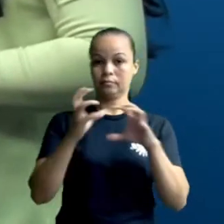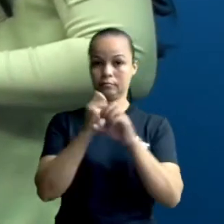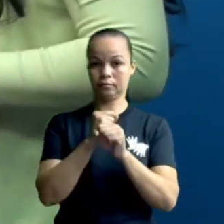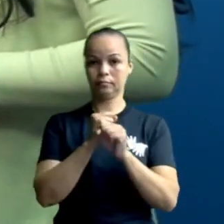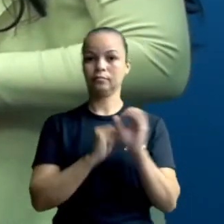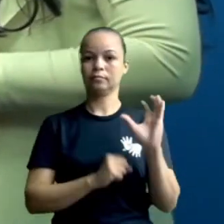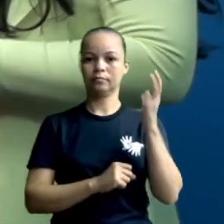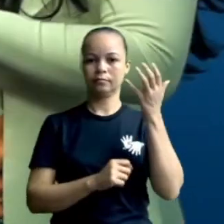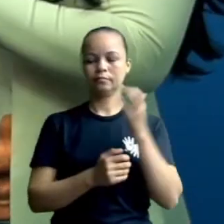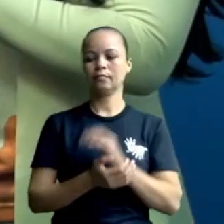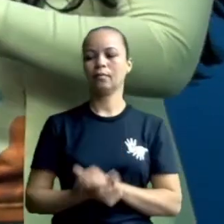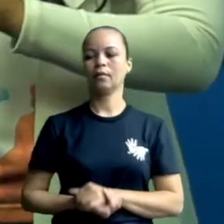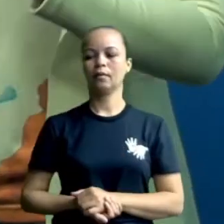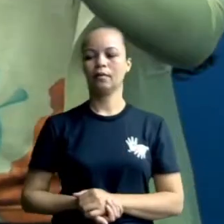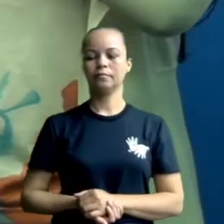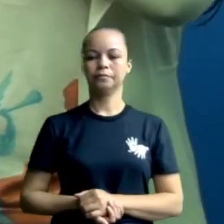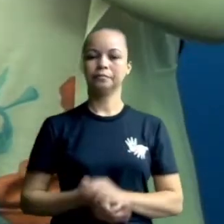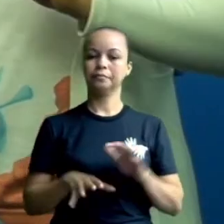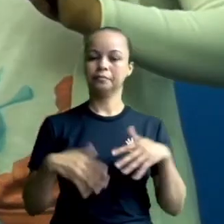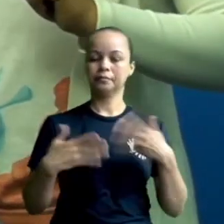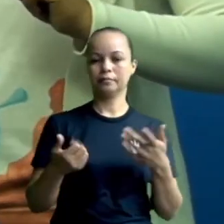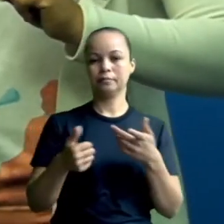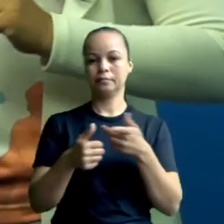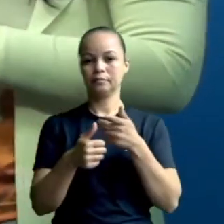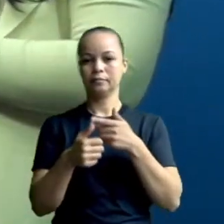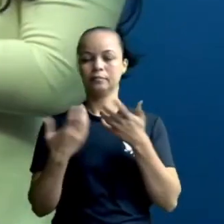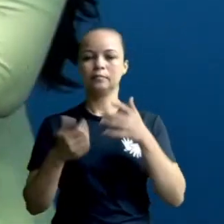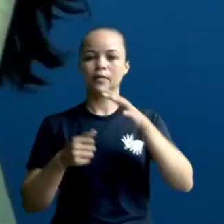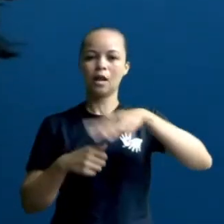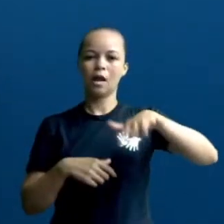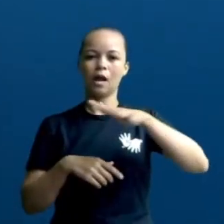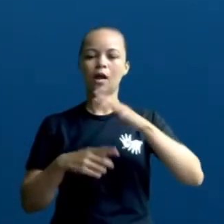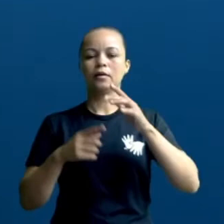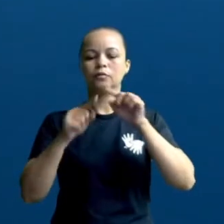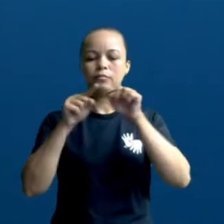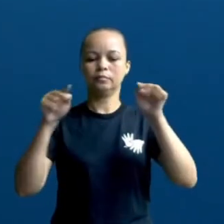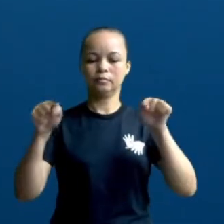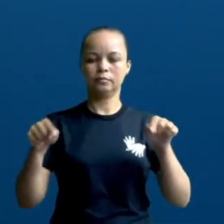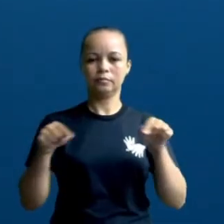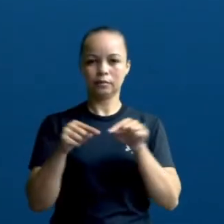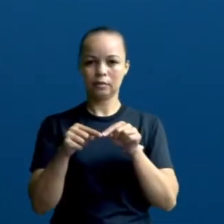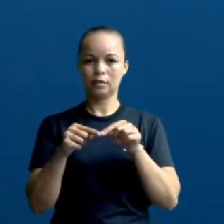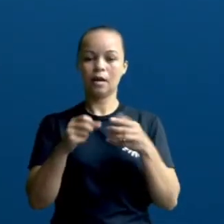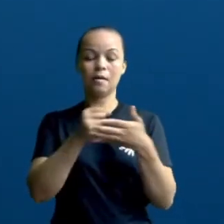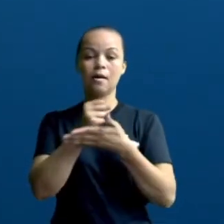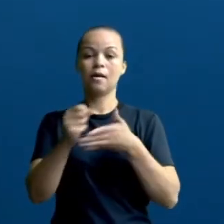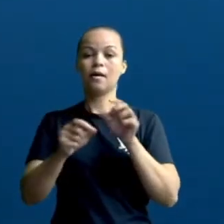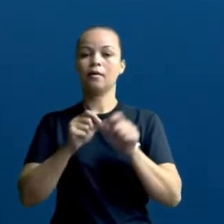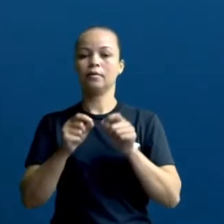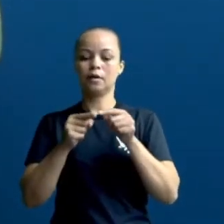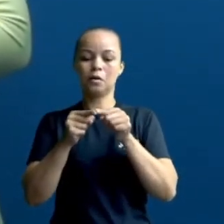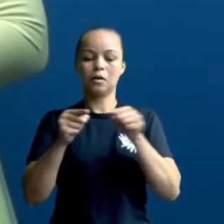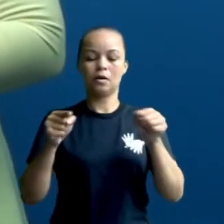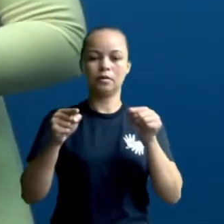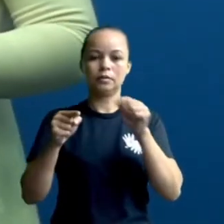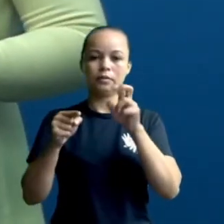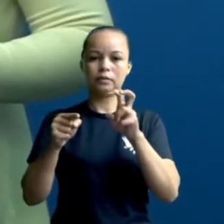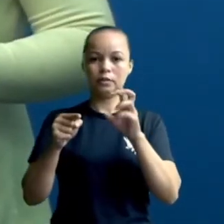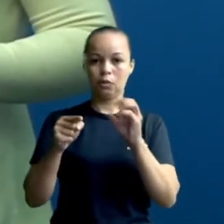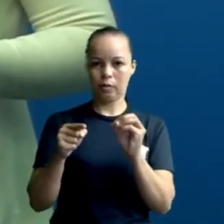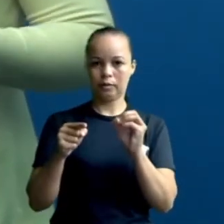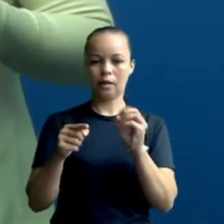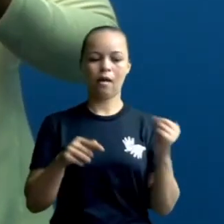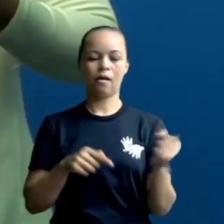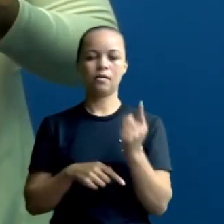agora. Então, primeiro a área do retângulo. Então, a base é o quê? 50 e